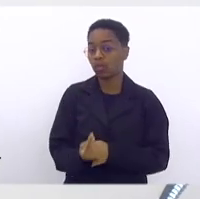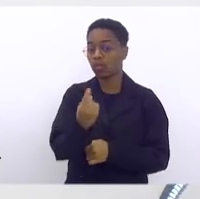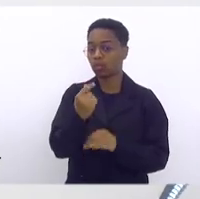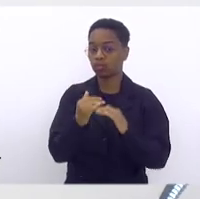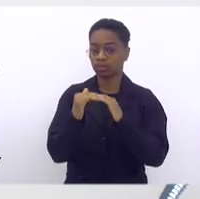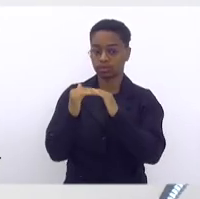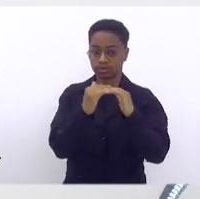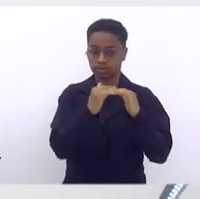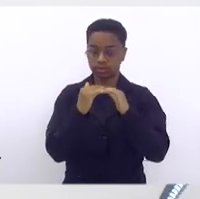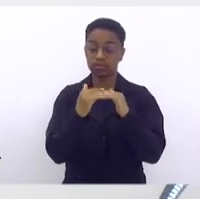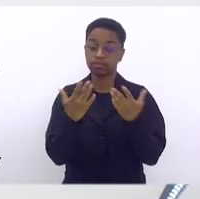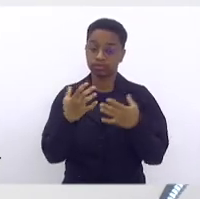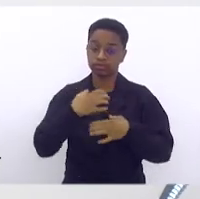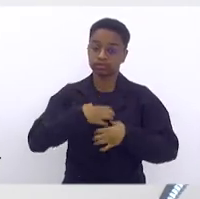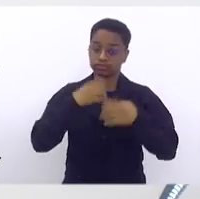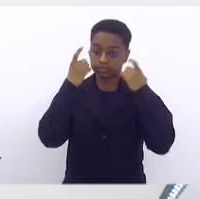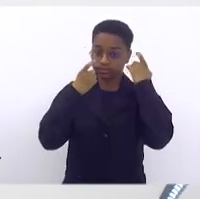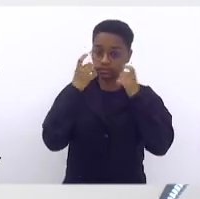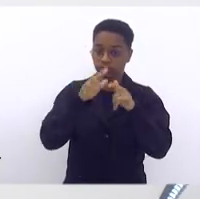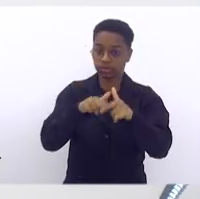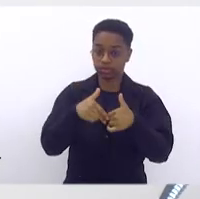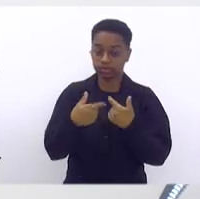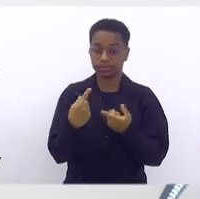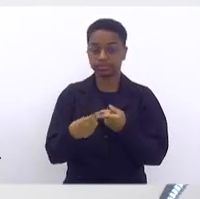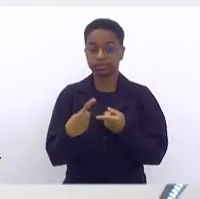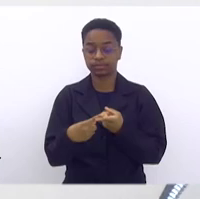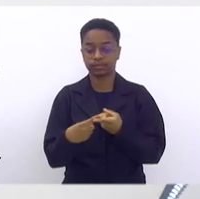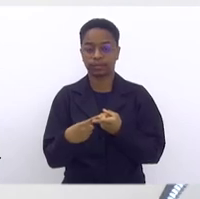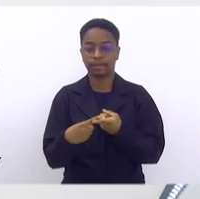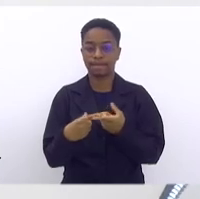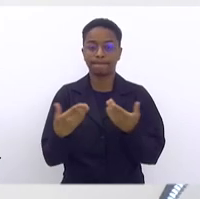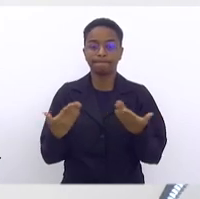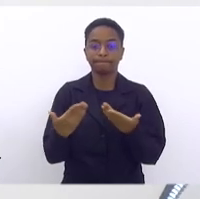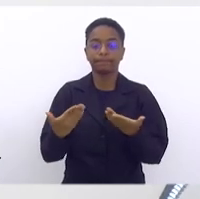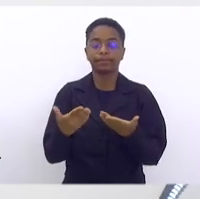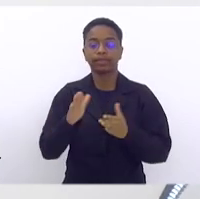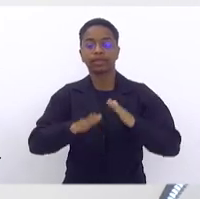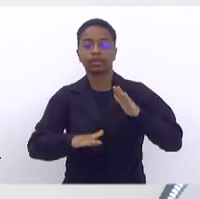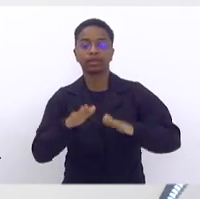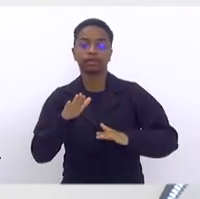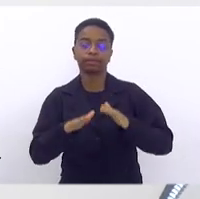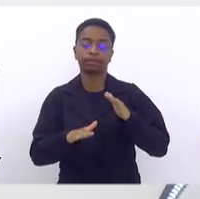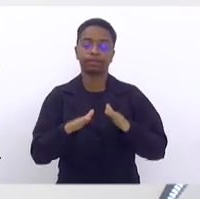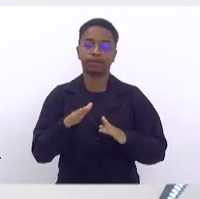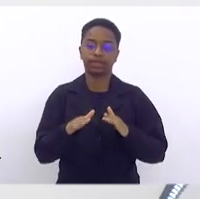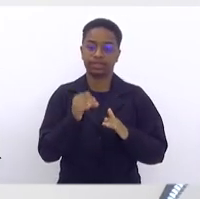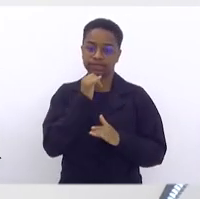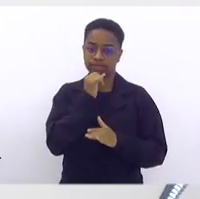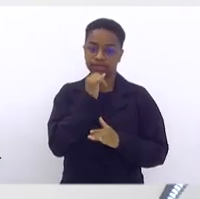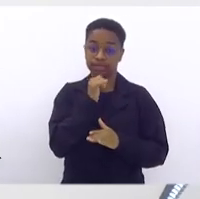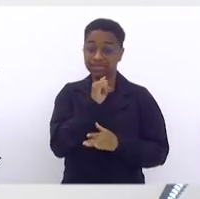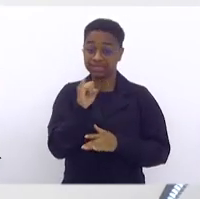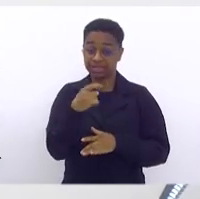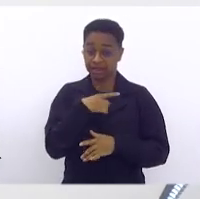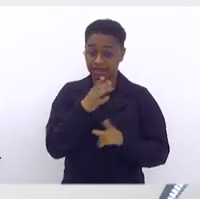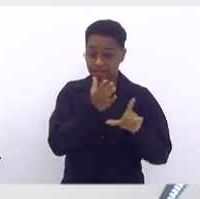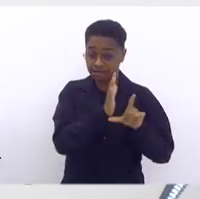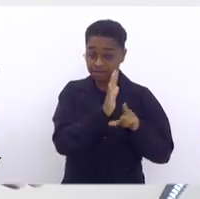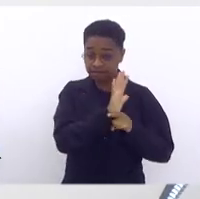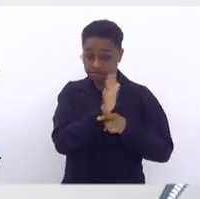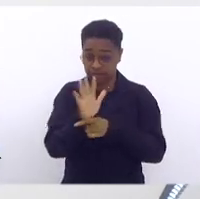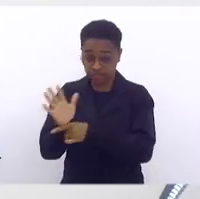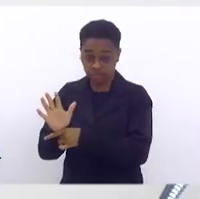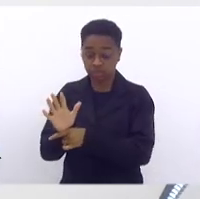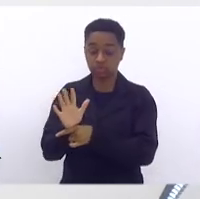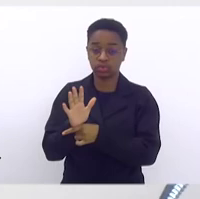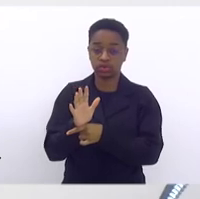muito me preocupa isso, porque hoje depende muito com a rede. Hoje, para você ter os seus vídeos girando, o Facebook aceita